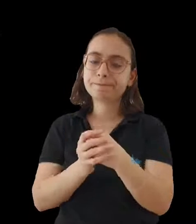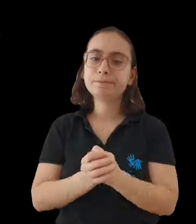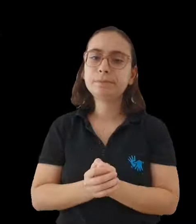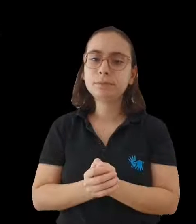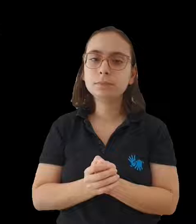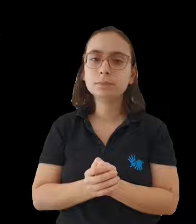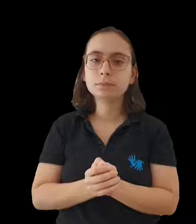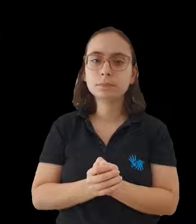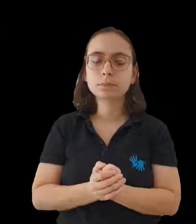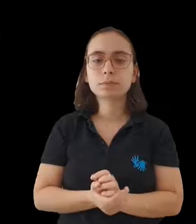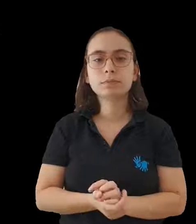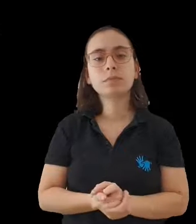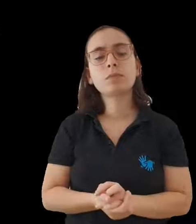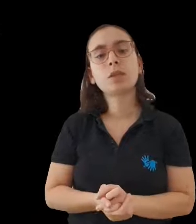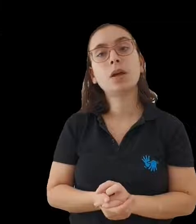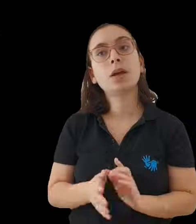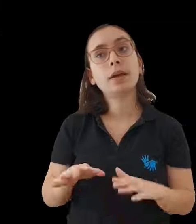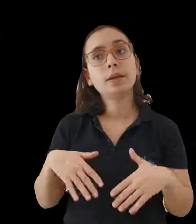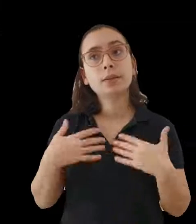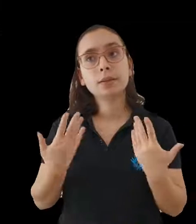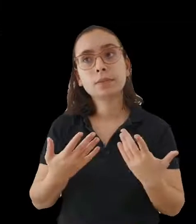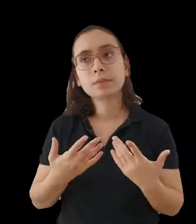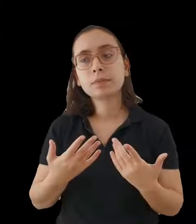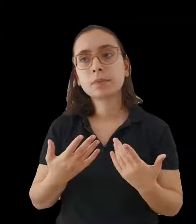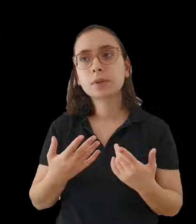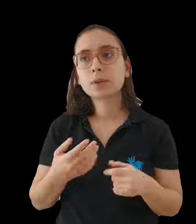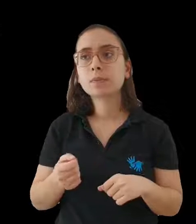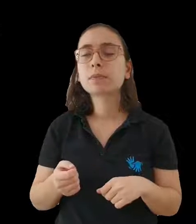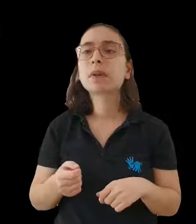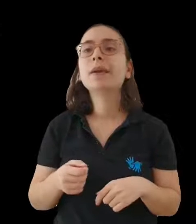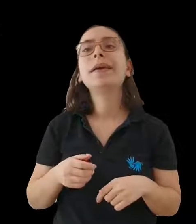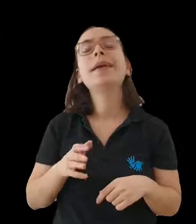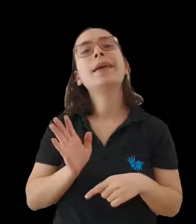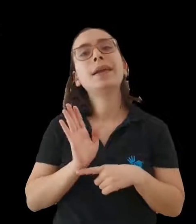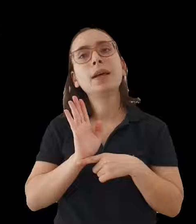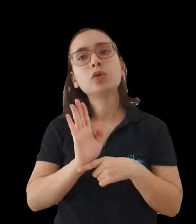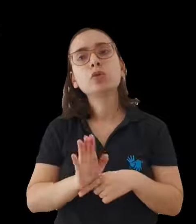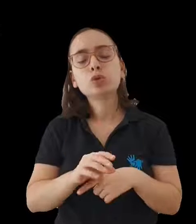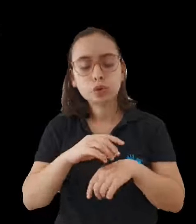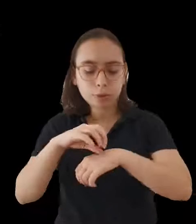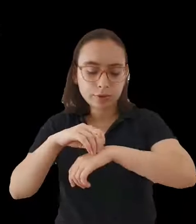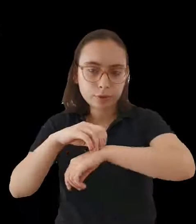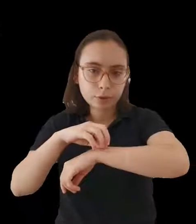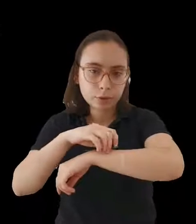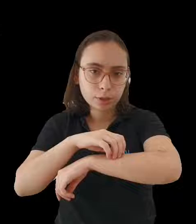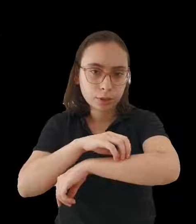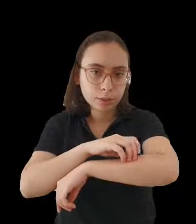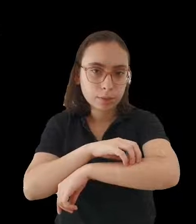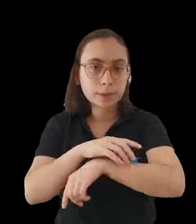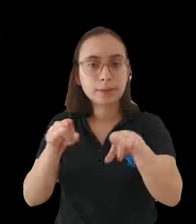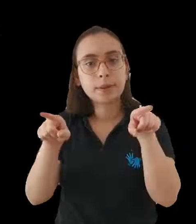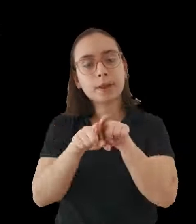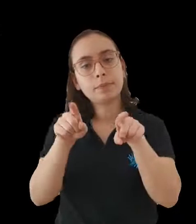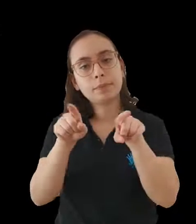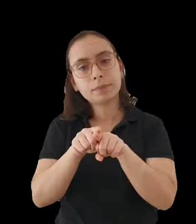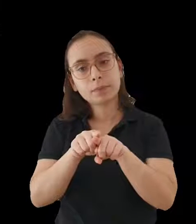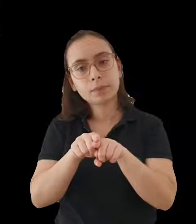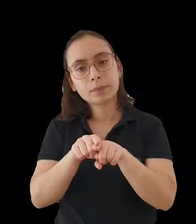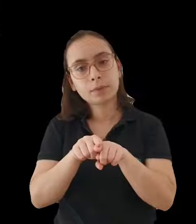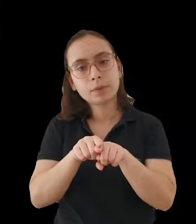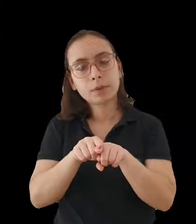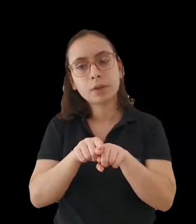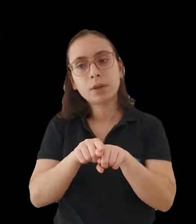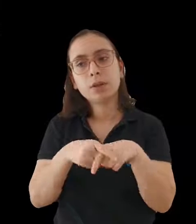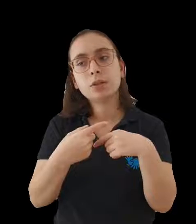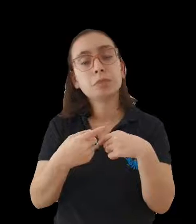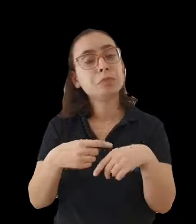escondido. E aí ele salva uma formiga também, que aí o grande lance da história termina assim. A formiga a gente não representou.